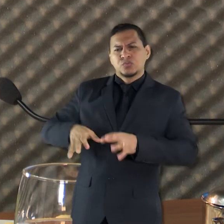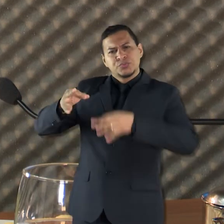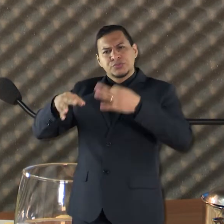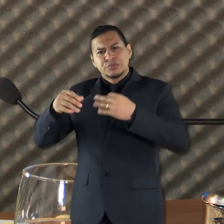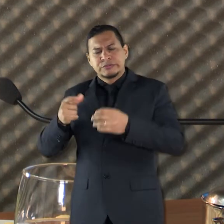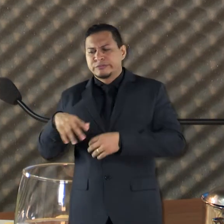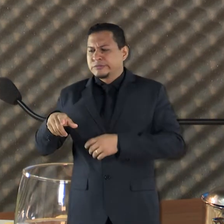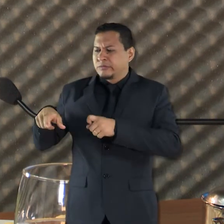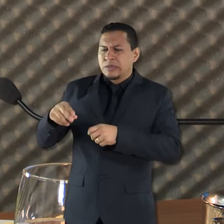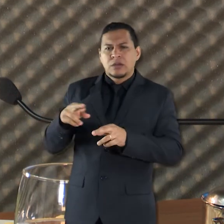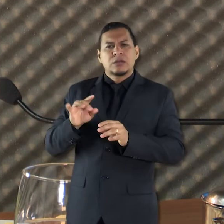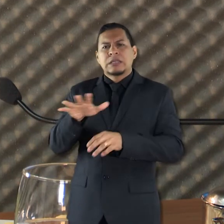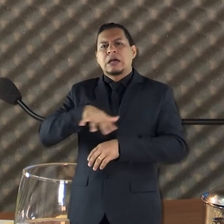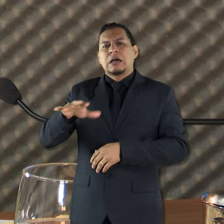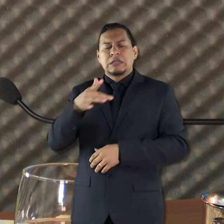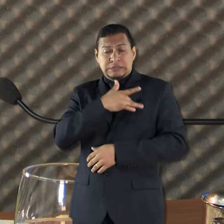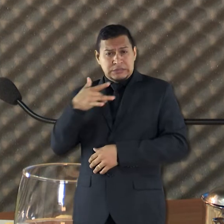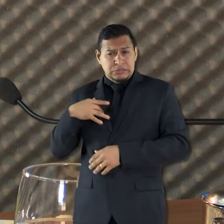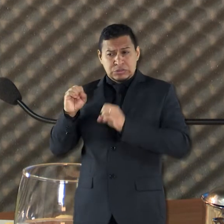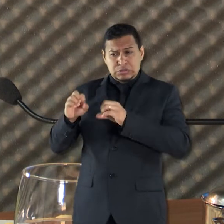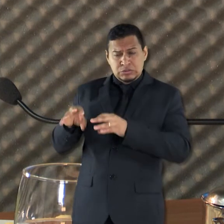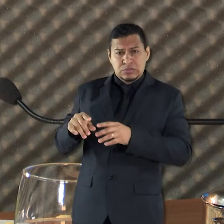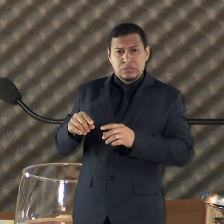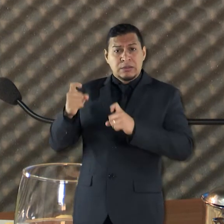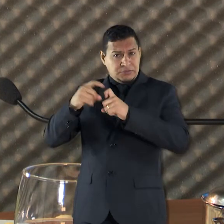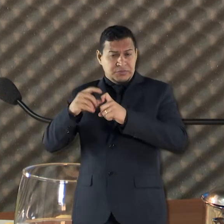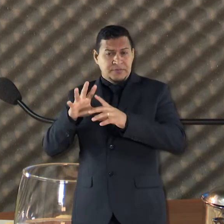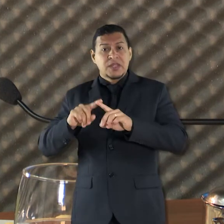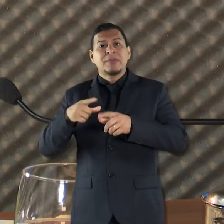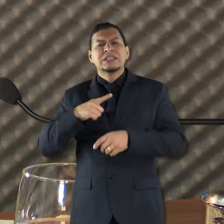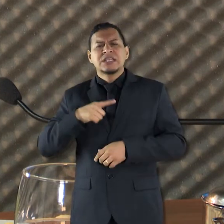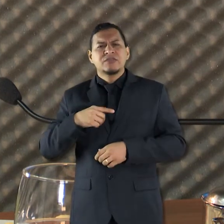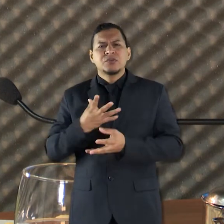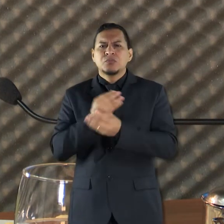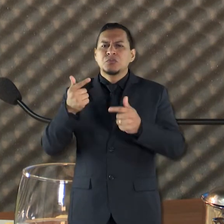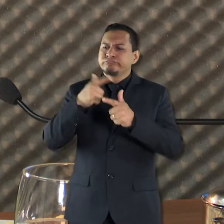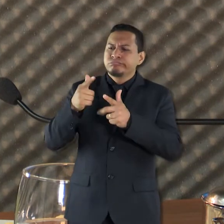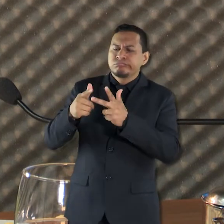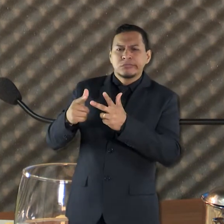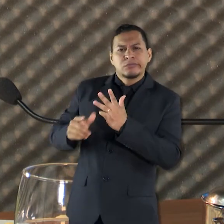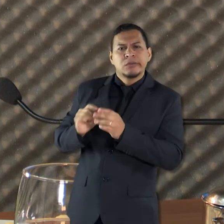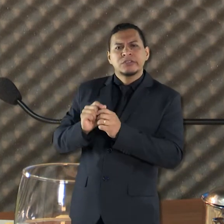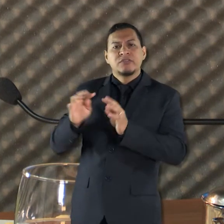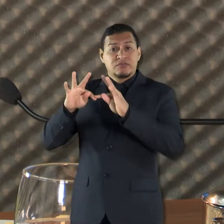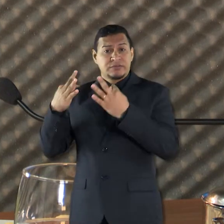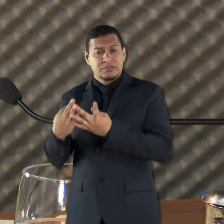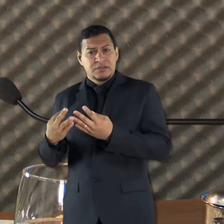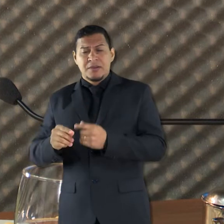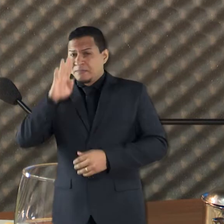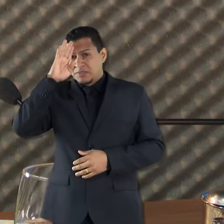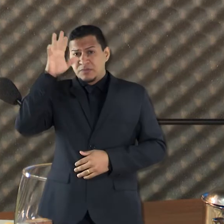questão de acesso à escola e saúde, atendimento médico. Mas o que apareceu foram questões de família, principalmente reconhecimento de